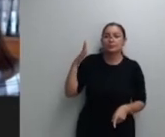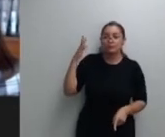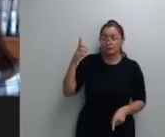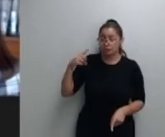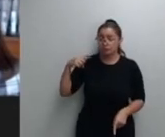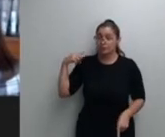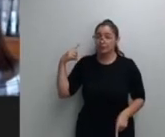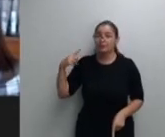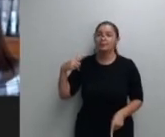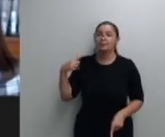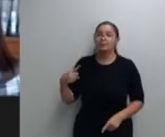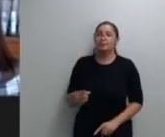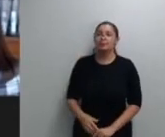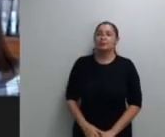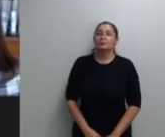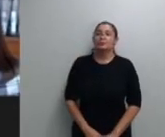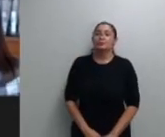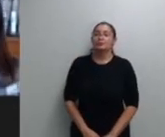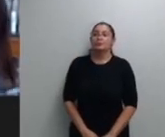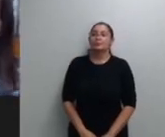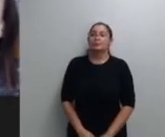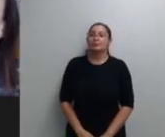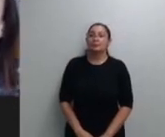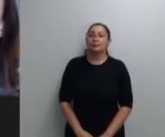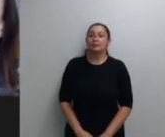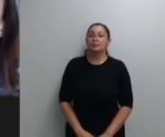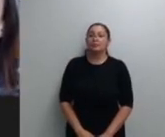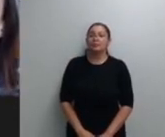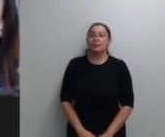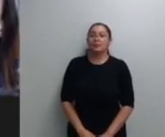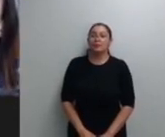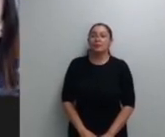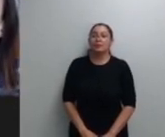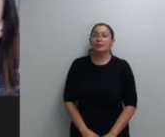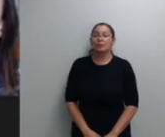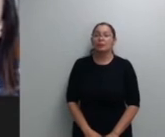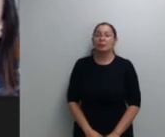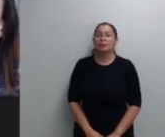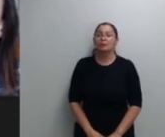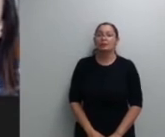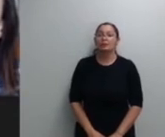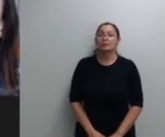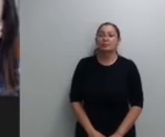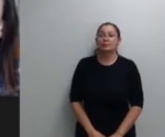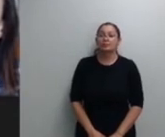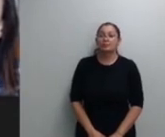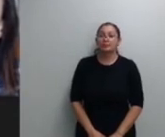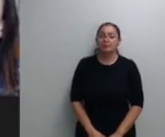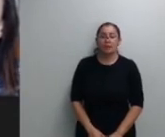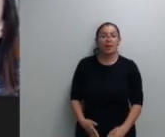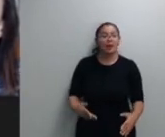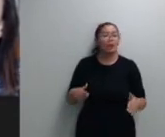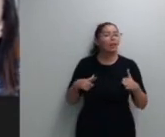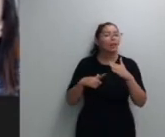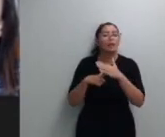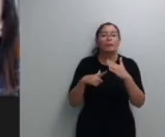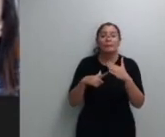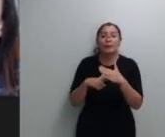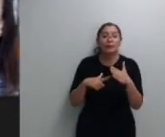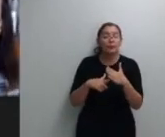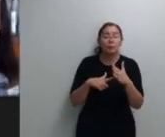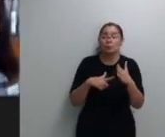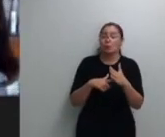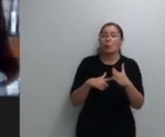expressões utilizadas farra dos títulos então limitou esses títulos a dois no caso